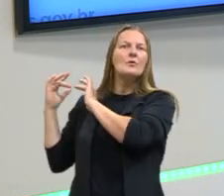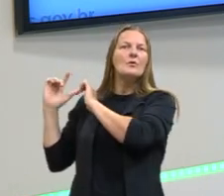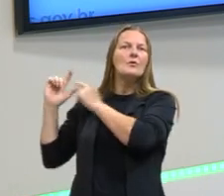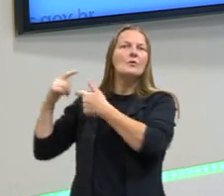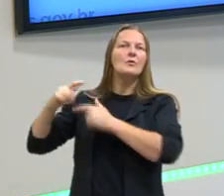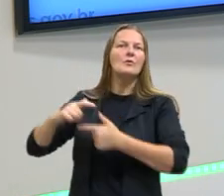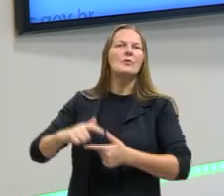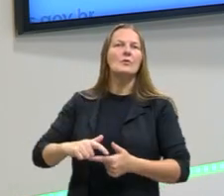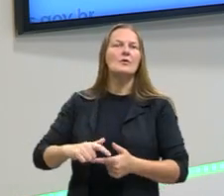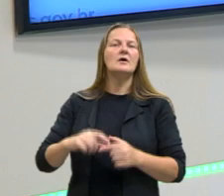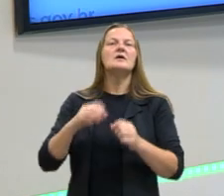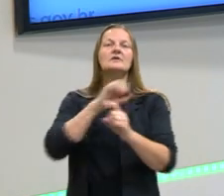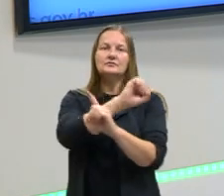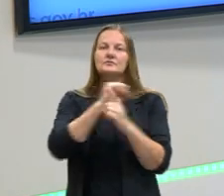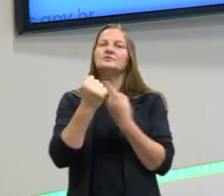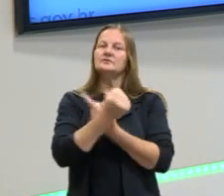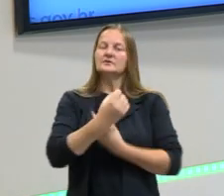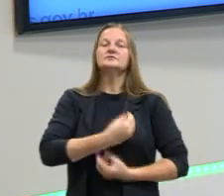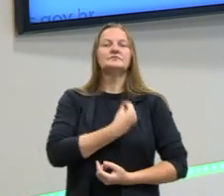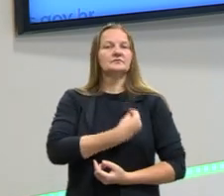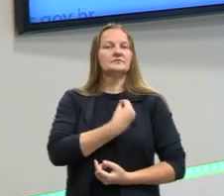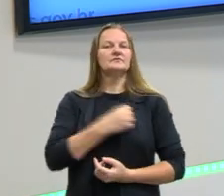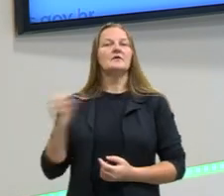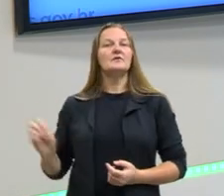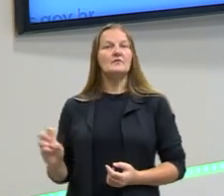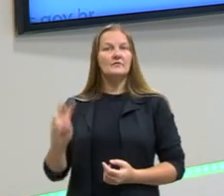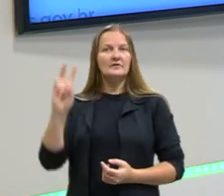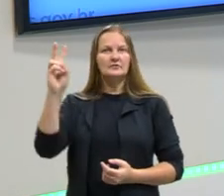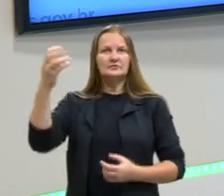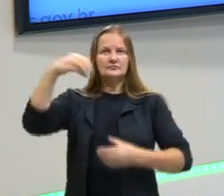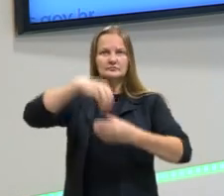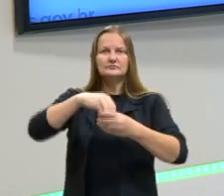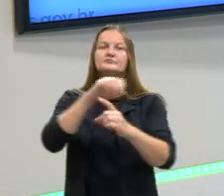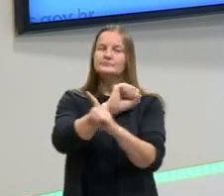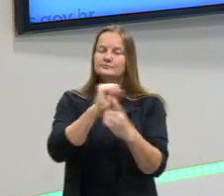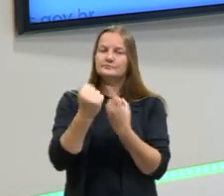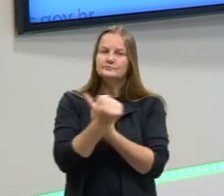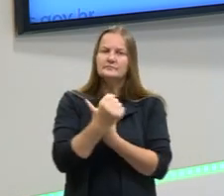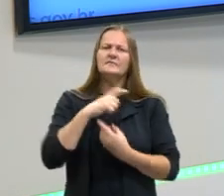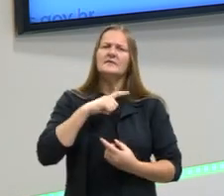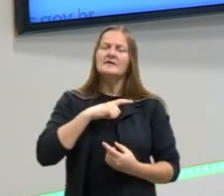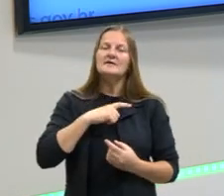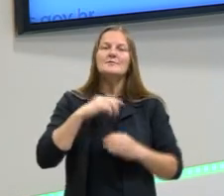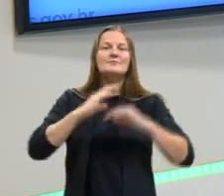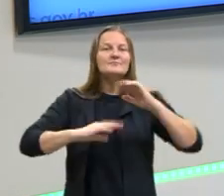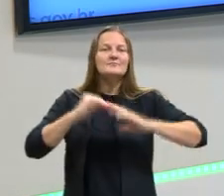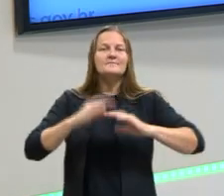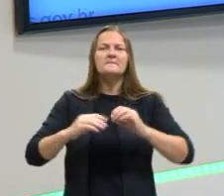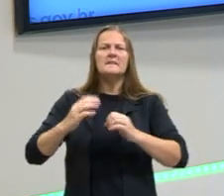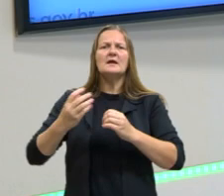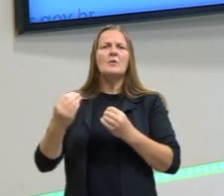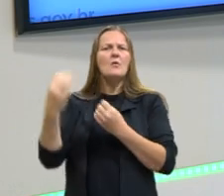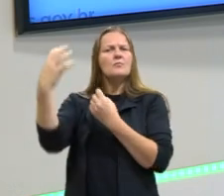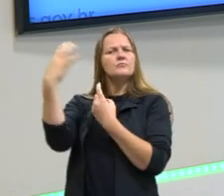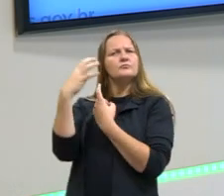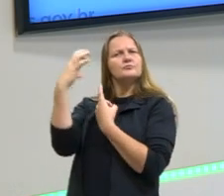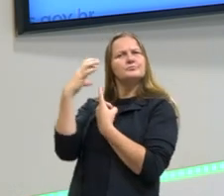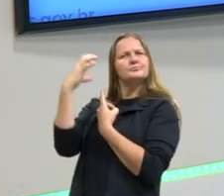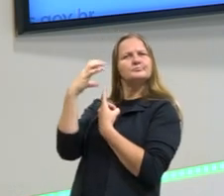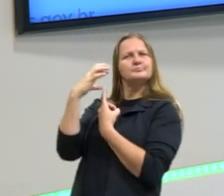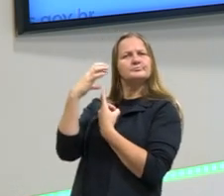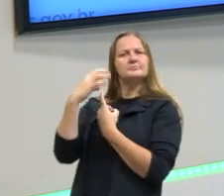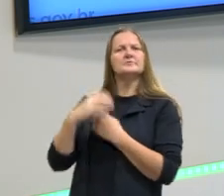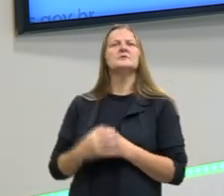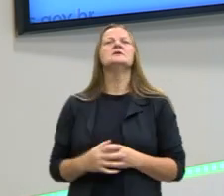vivo e que esses valores que estão nas os se ele fizesse uma coerção sobre o indivíduo então